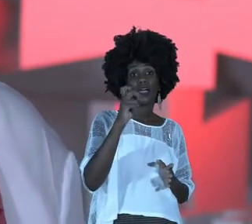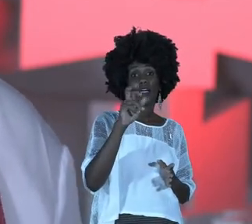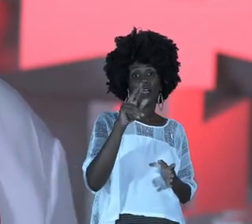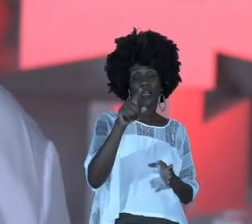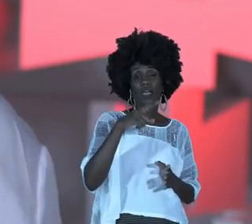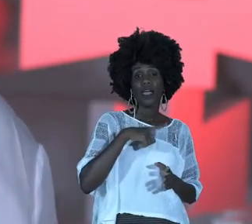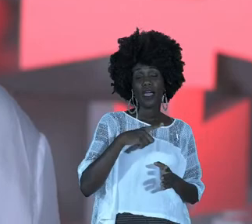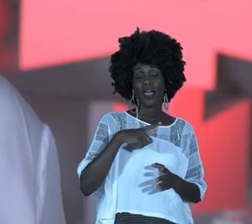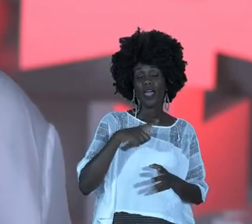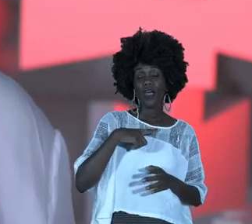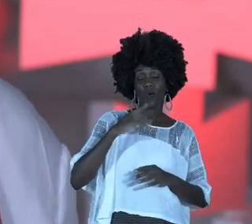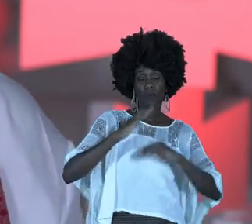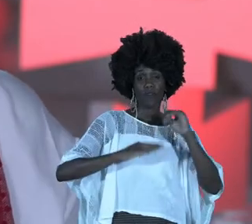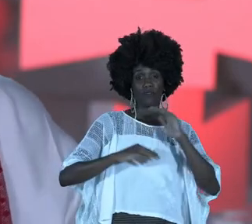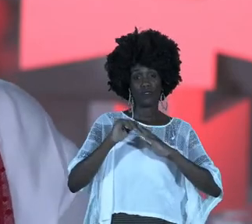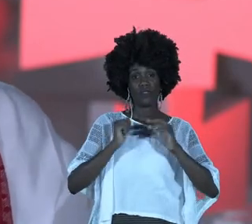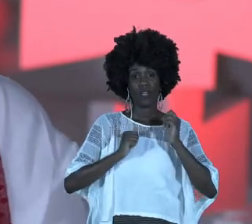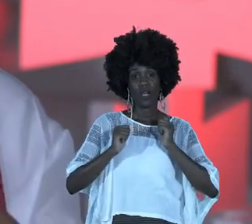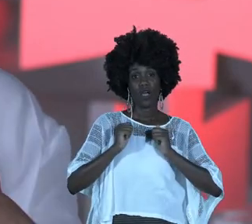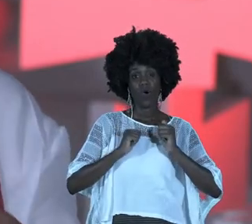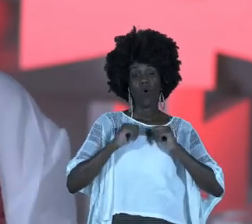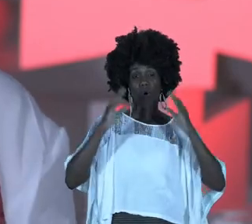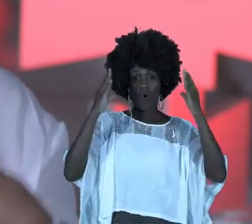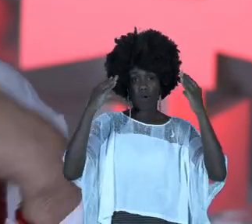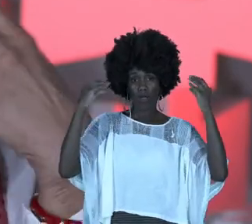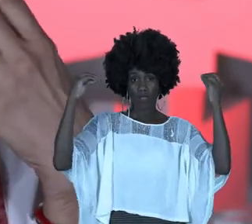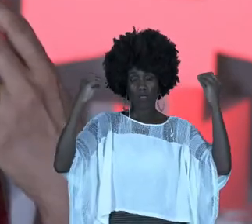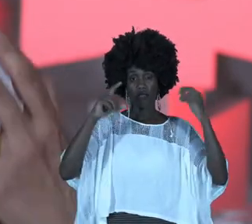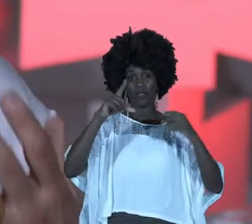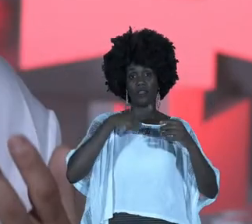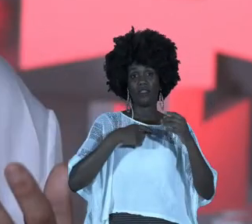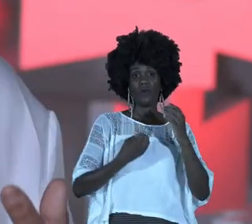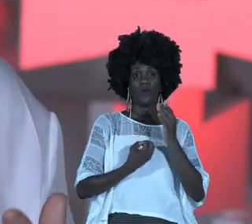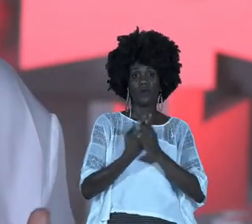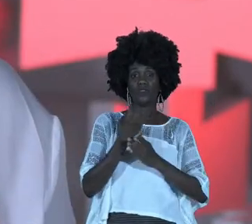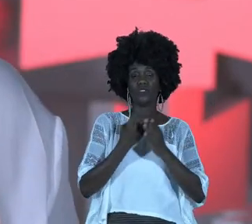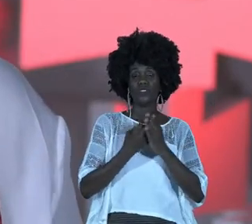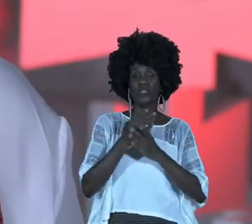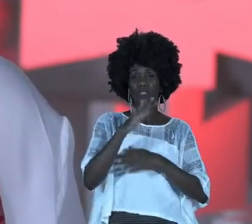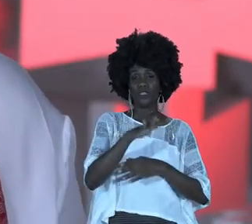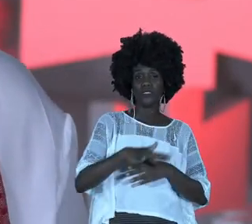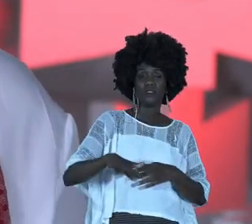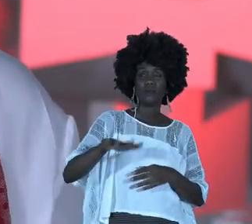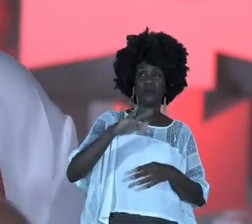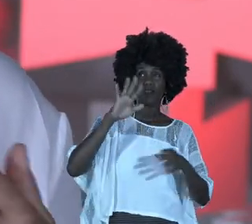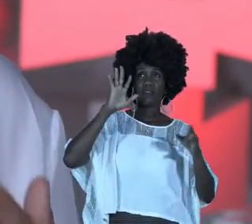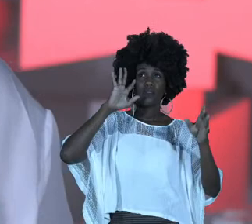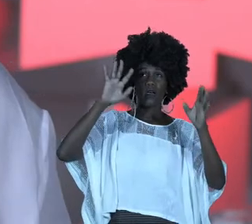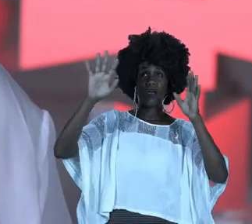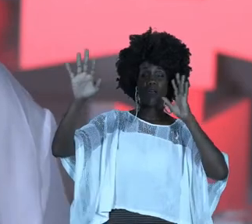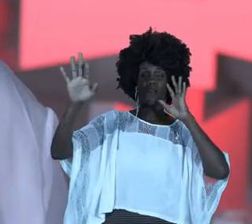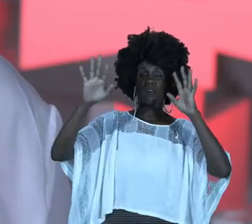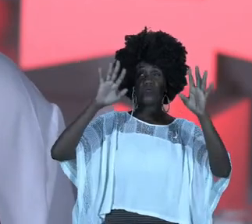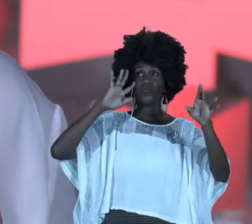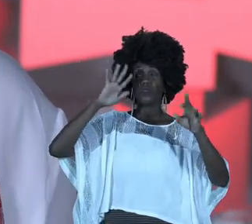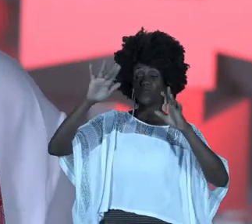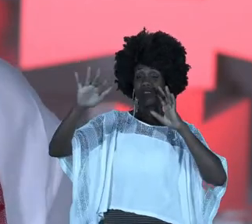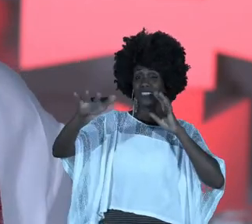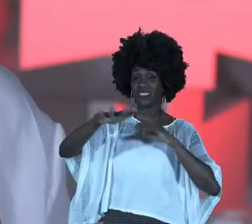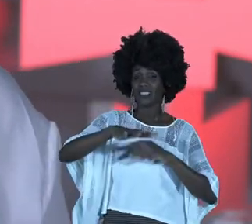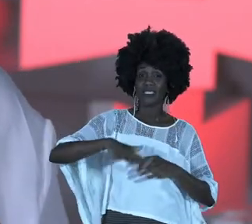holandês, artista holandês, construía espaços imagináveis, imaginários